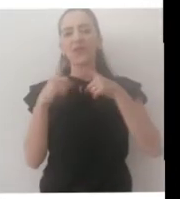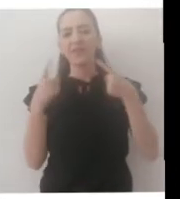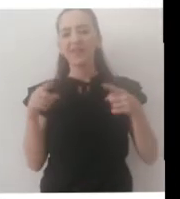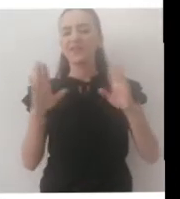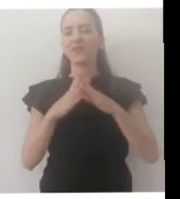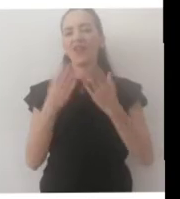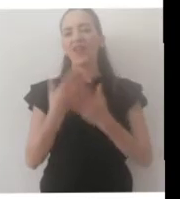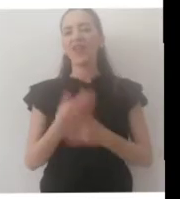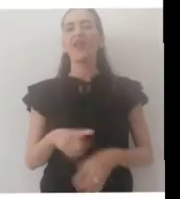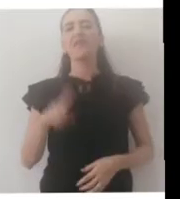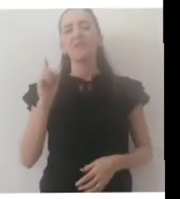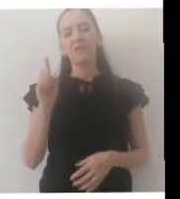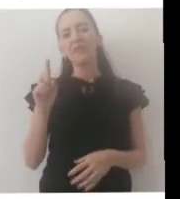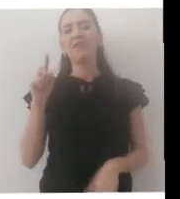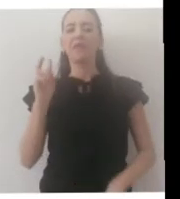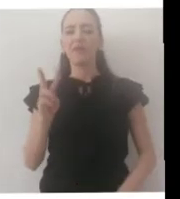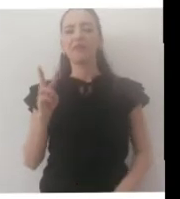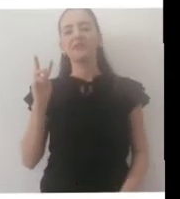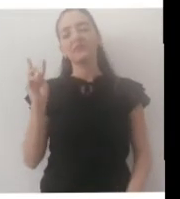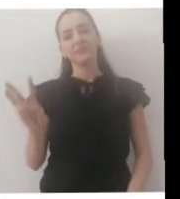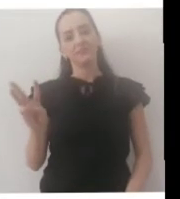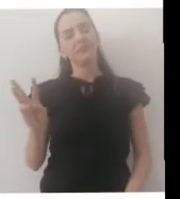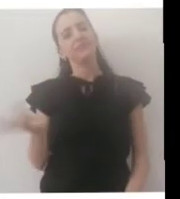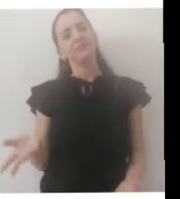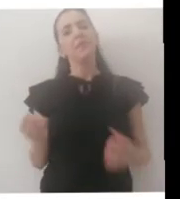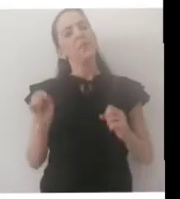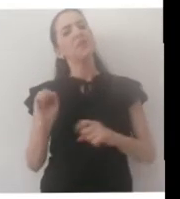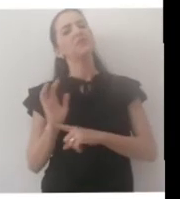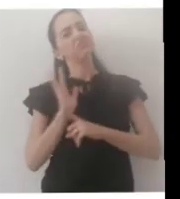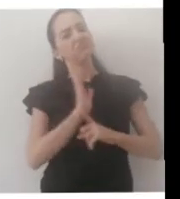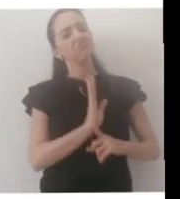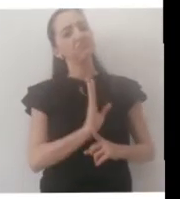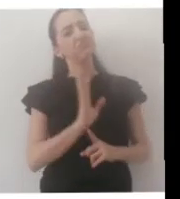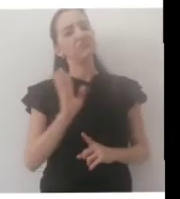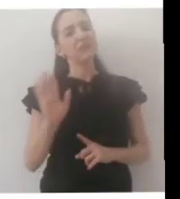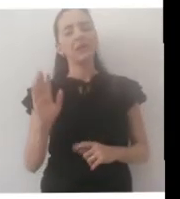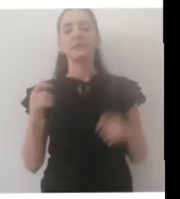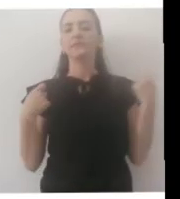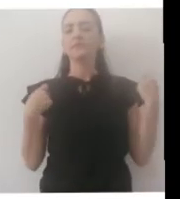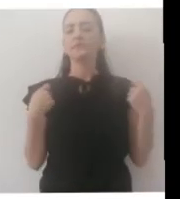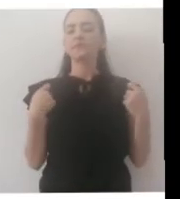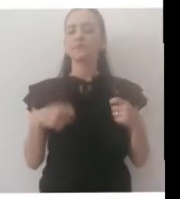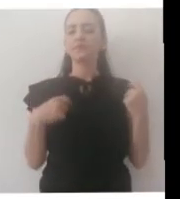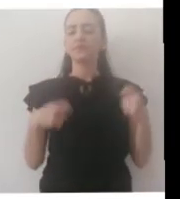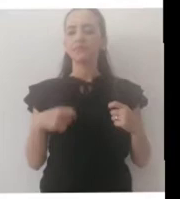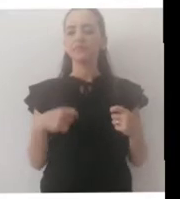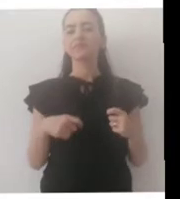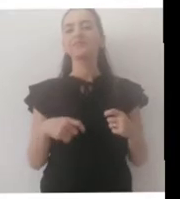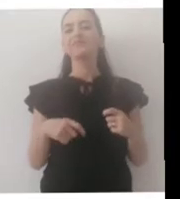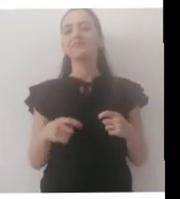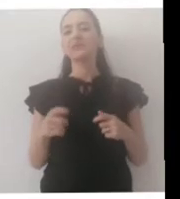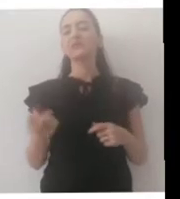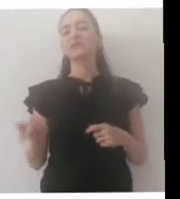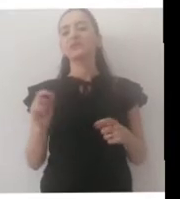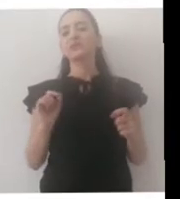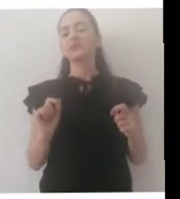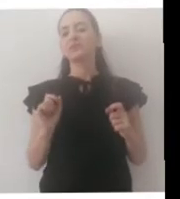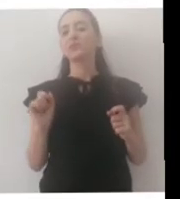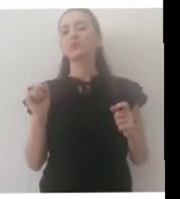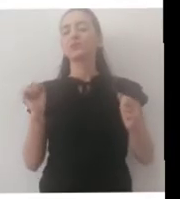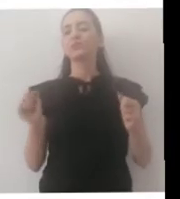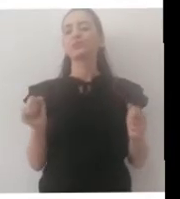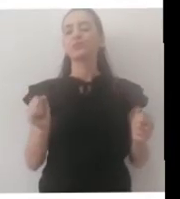de musiquinhas que a gente geralmente trabalha na educação infantil. Isso pode até auxiliar, mas isso deve vir de